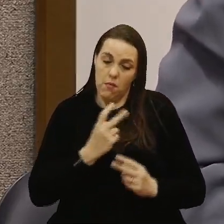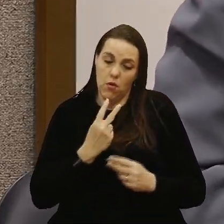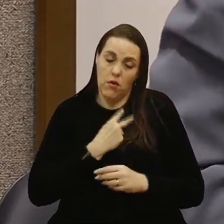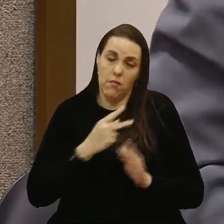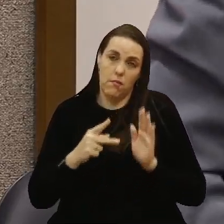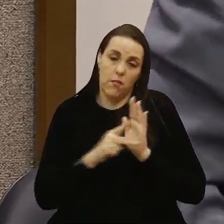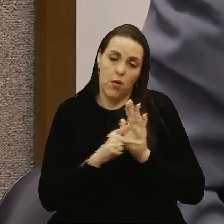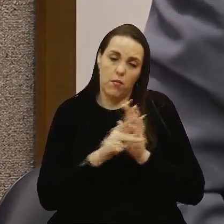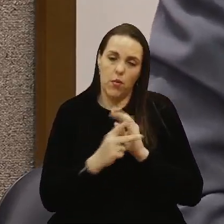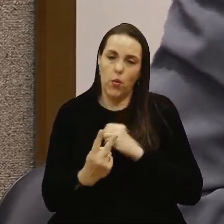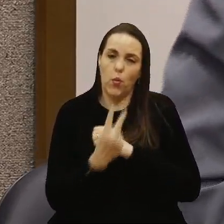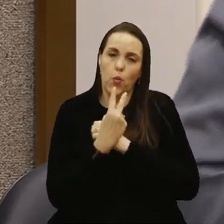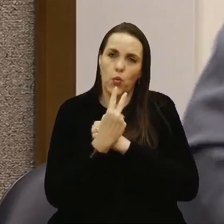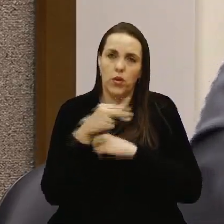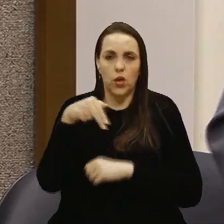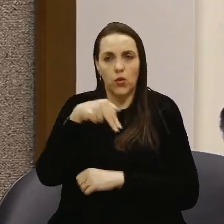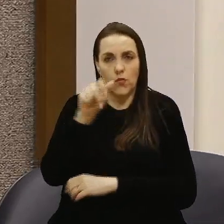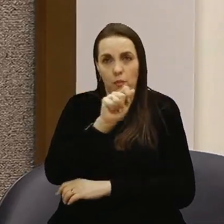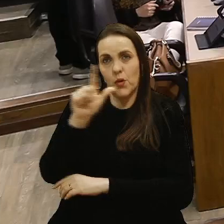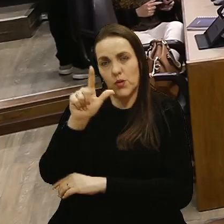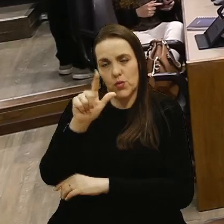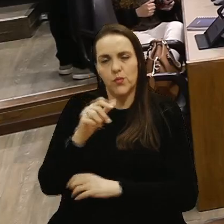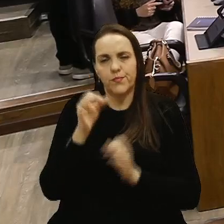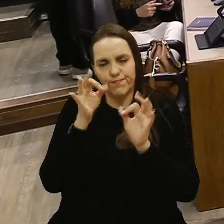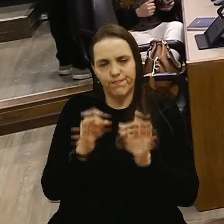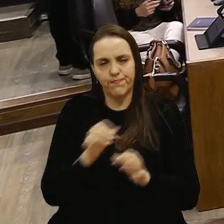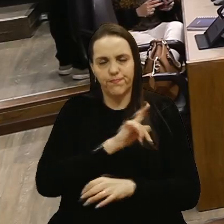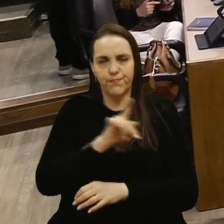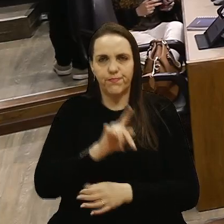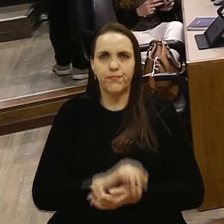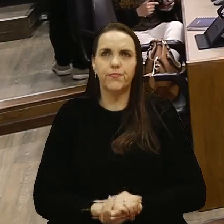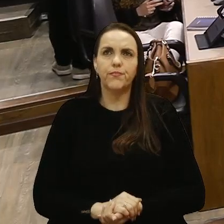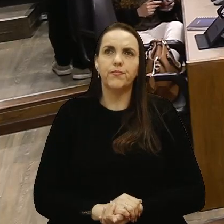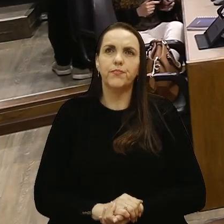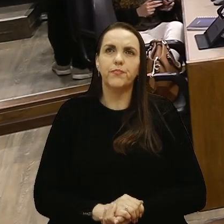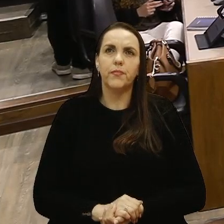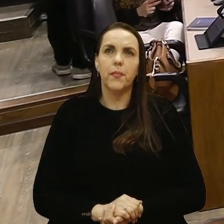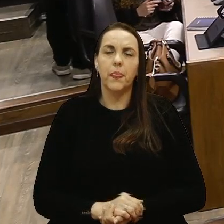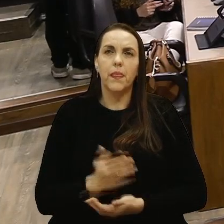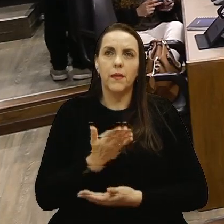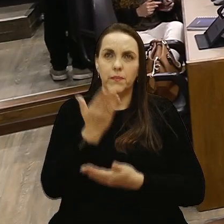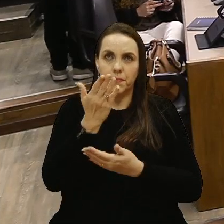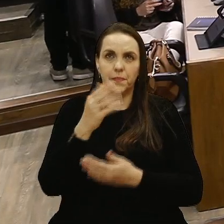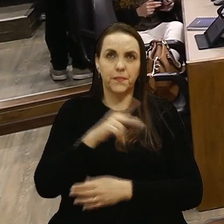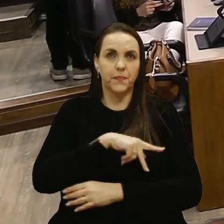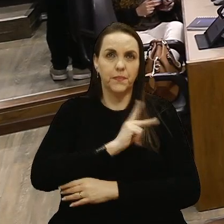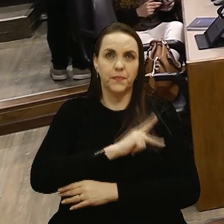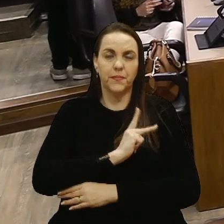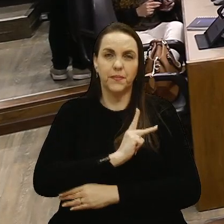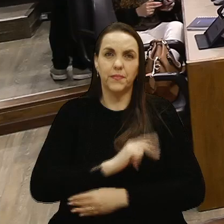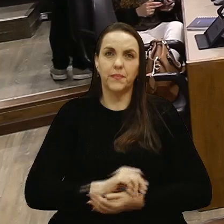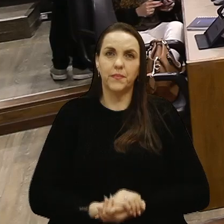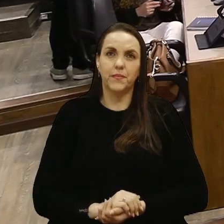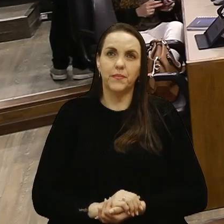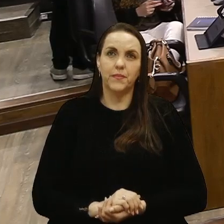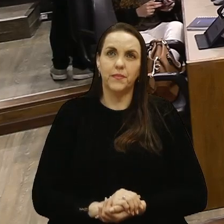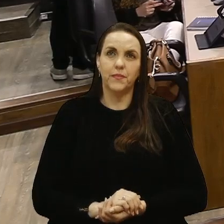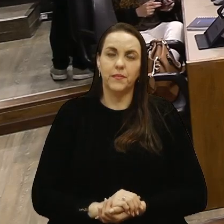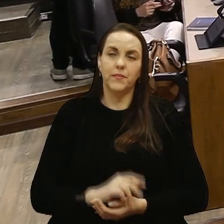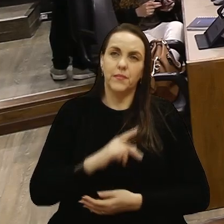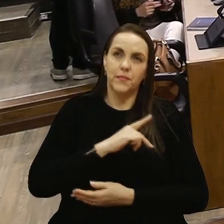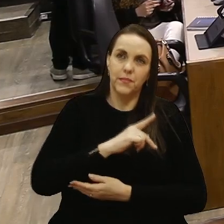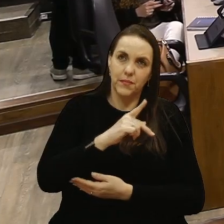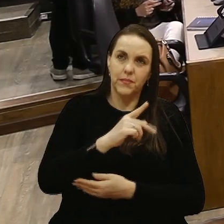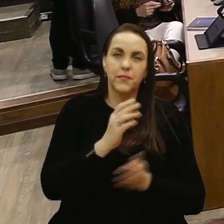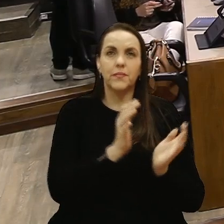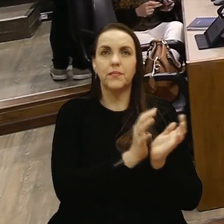Estamos no Novembro Azul. Era isso, senhor presidente. Obrigado, vereador José D'Ambrosio. Com a palavra, vereador Pedro Rodrigues. Senhor